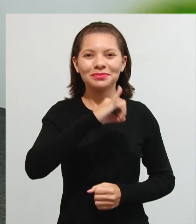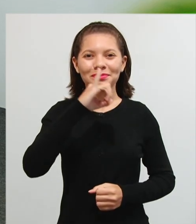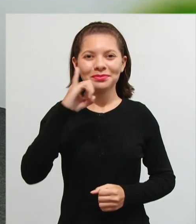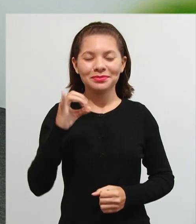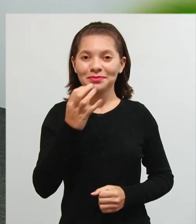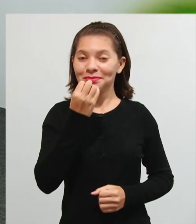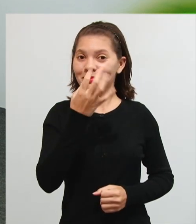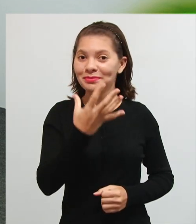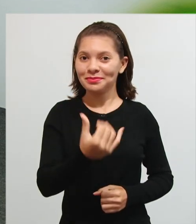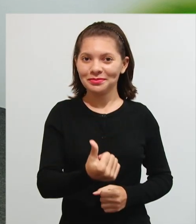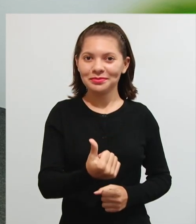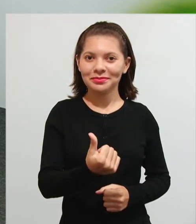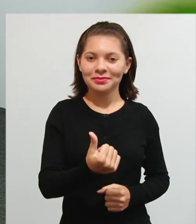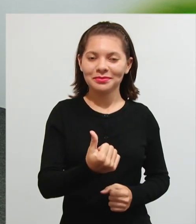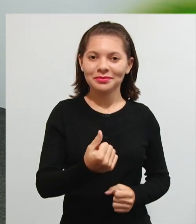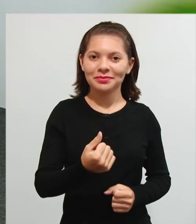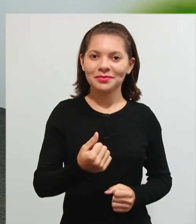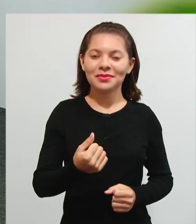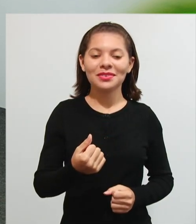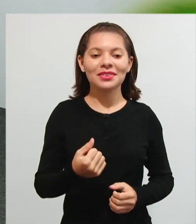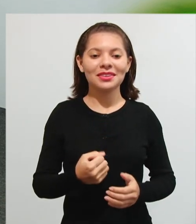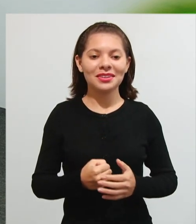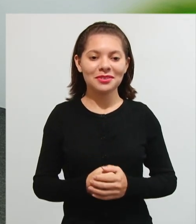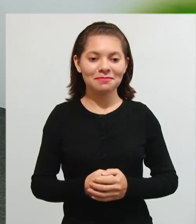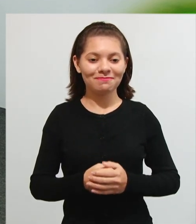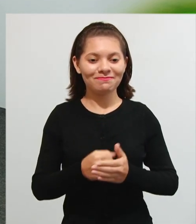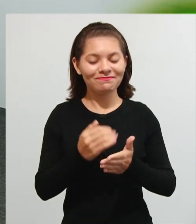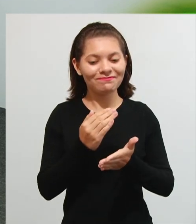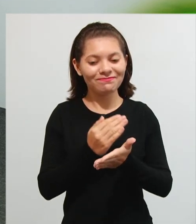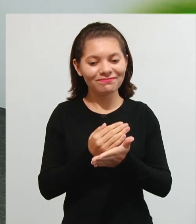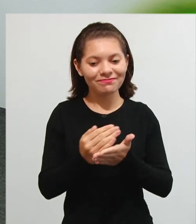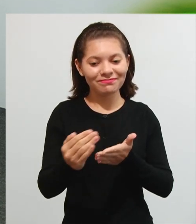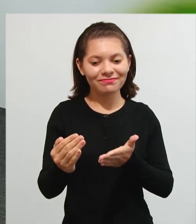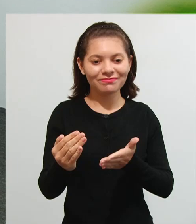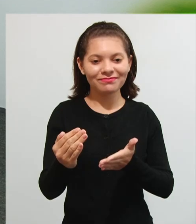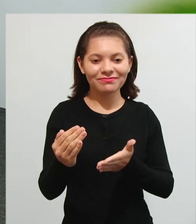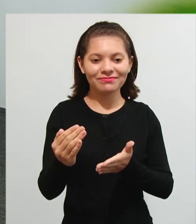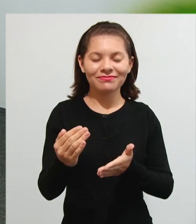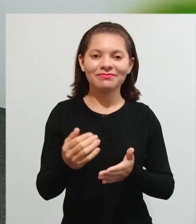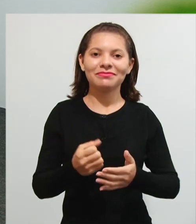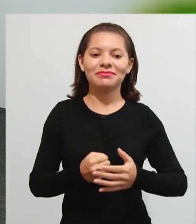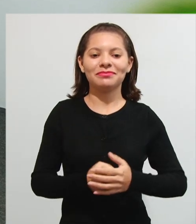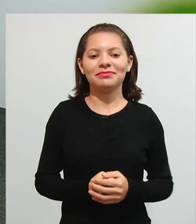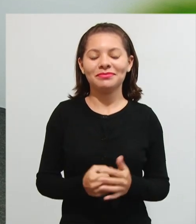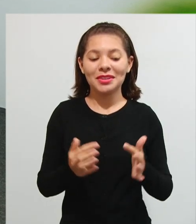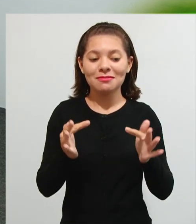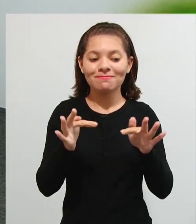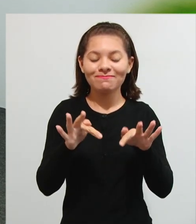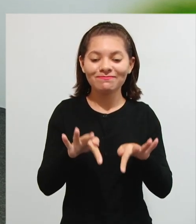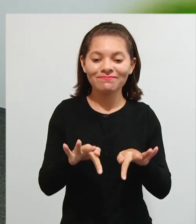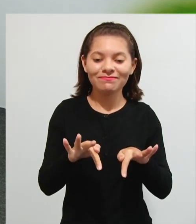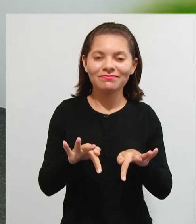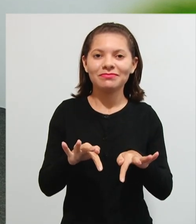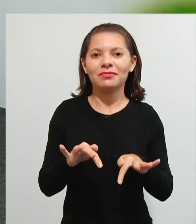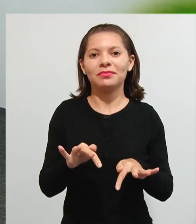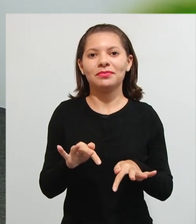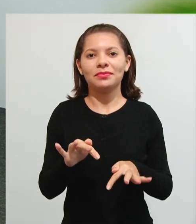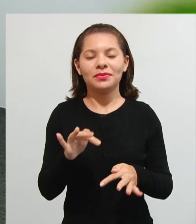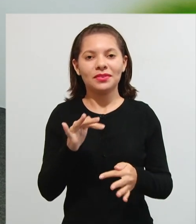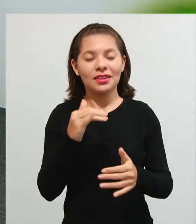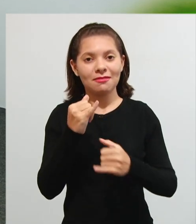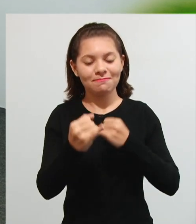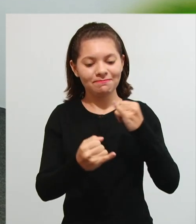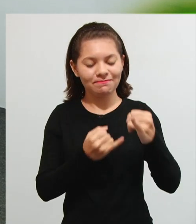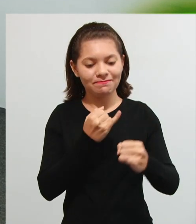Olá, tudo bem? Estamos chegando na nossa última aula, na última web aula da nossa disciplina de Gestão